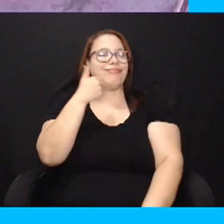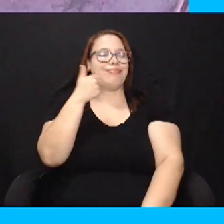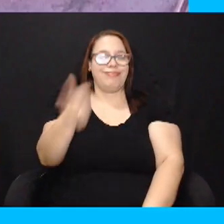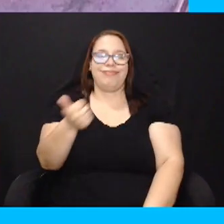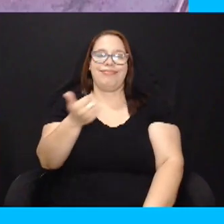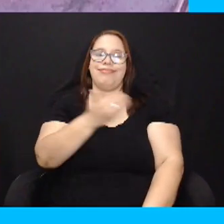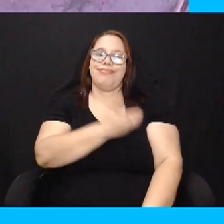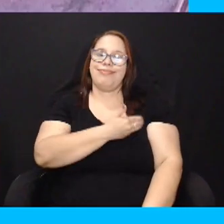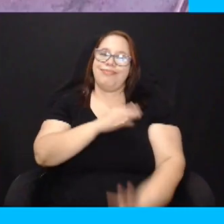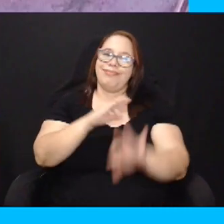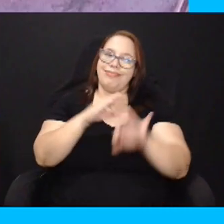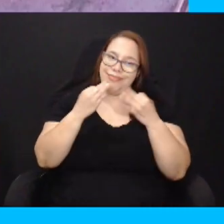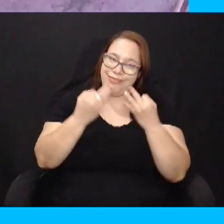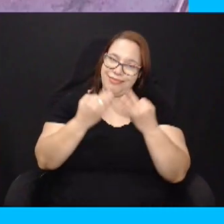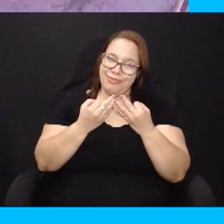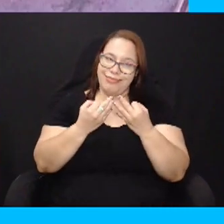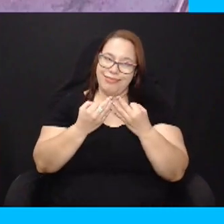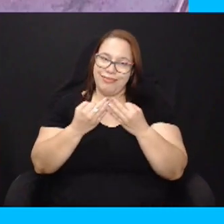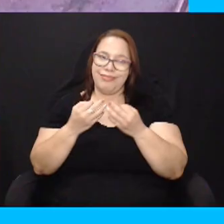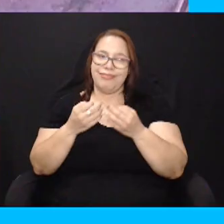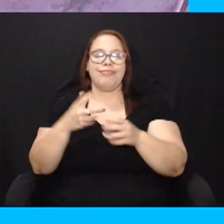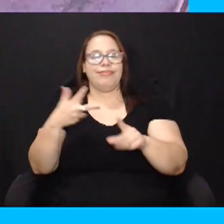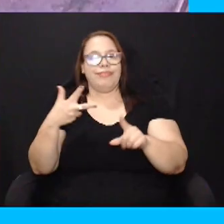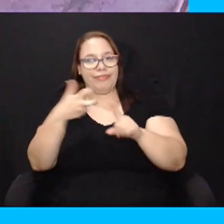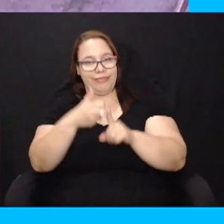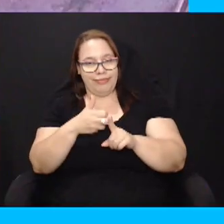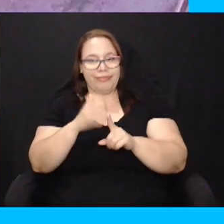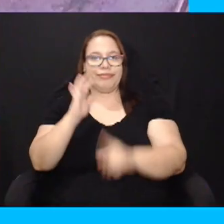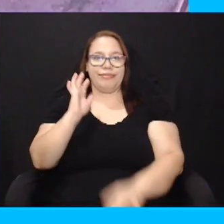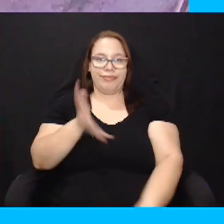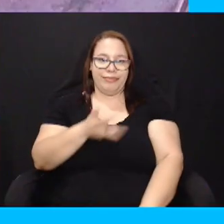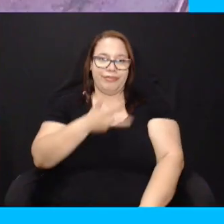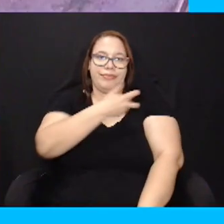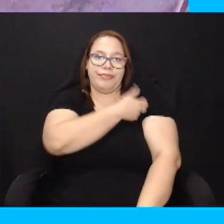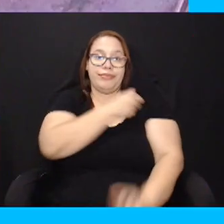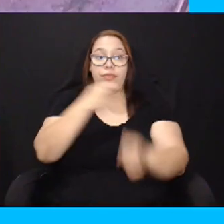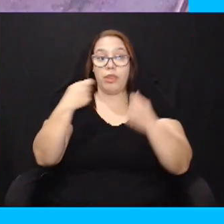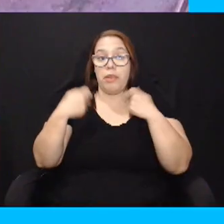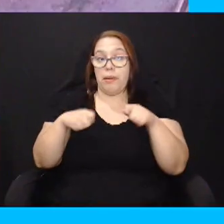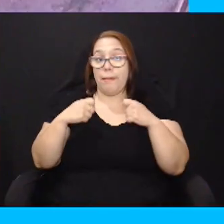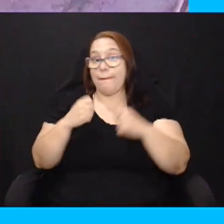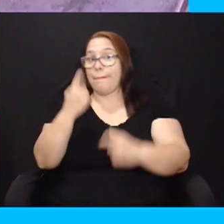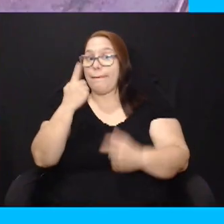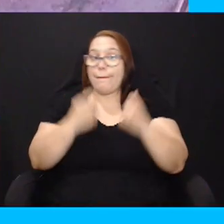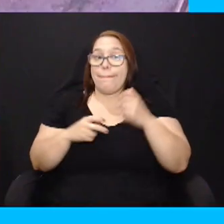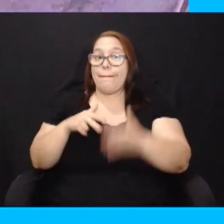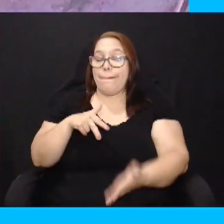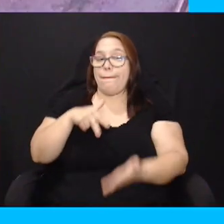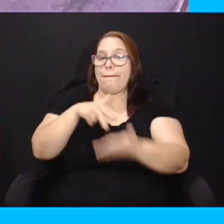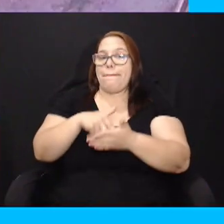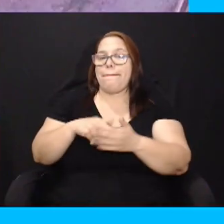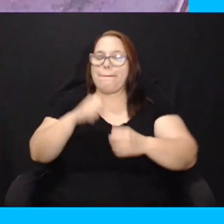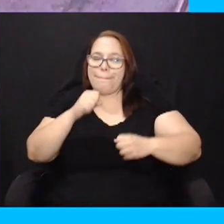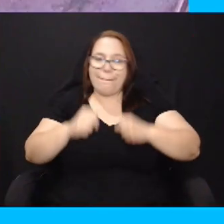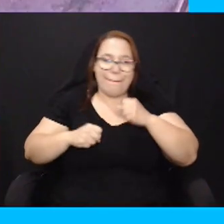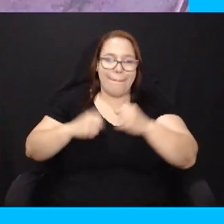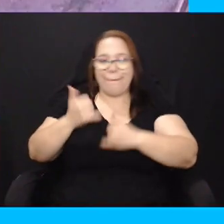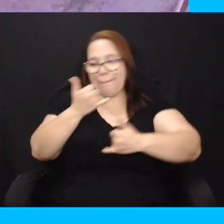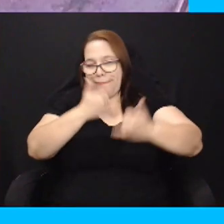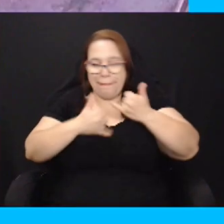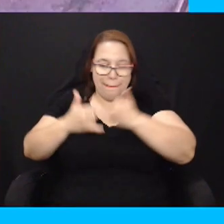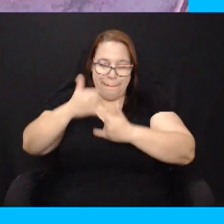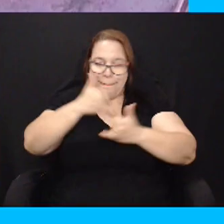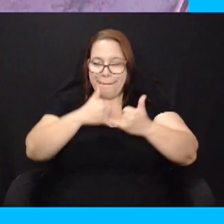família. Vacinado e vermifugado, ele só precisa de alguém disposto a correr, brincar e encher